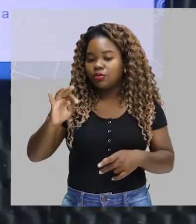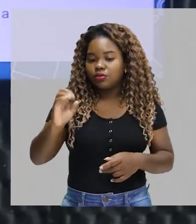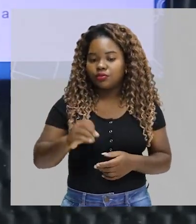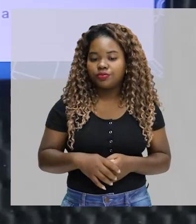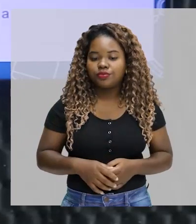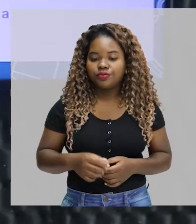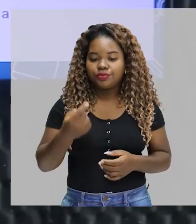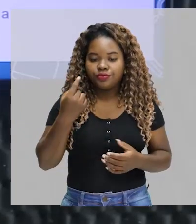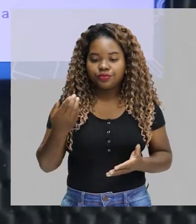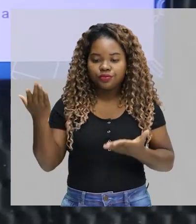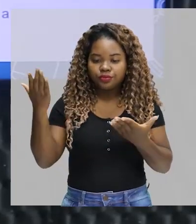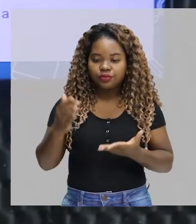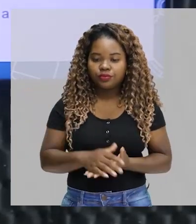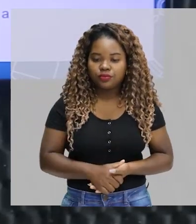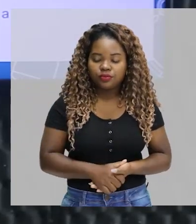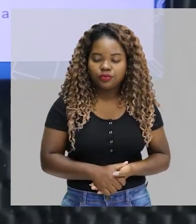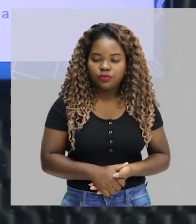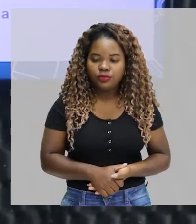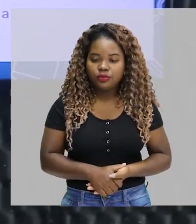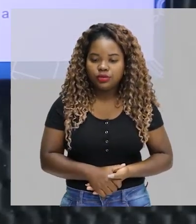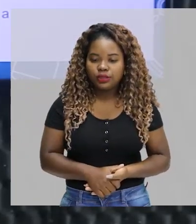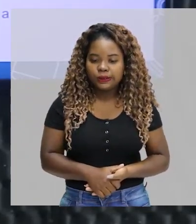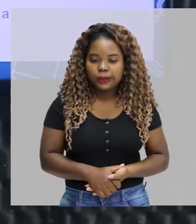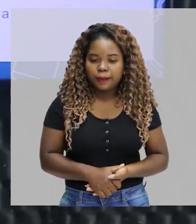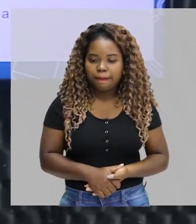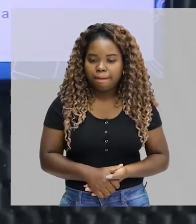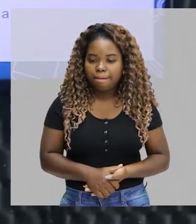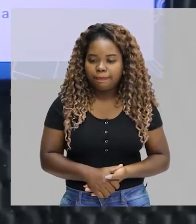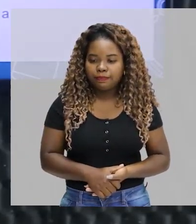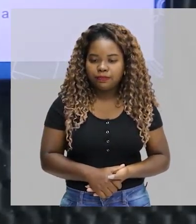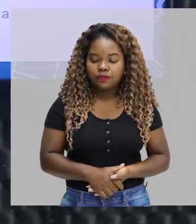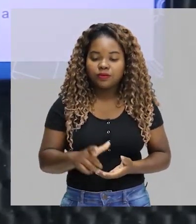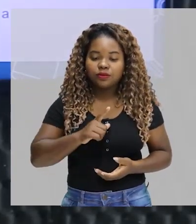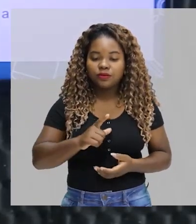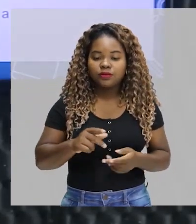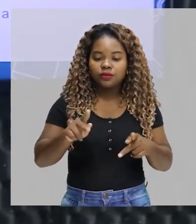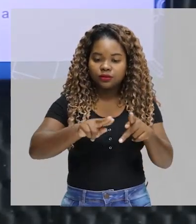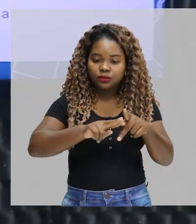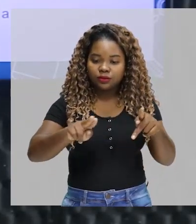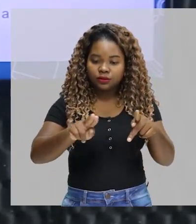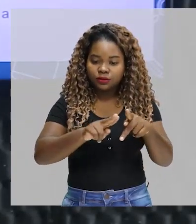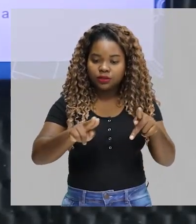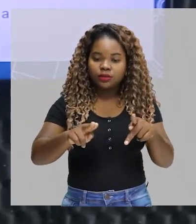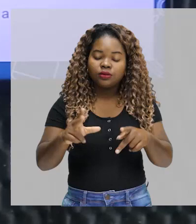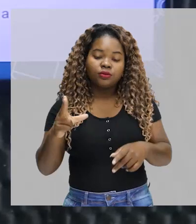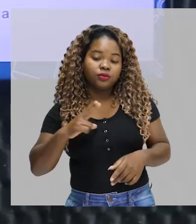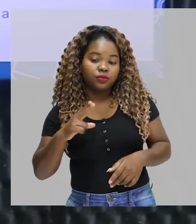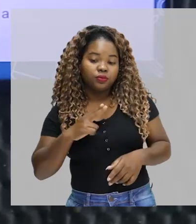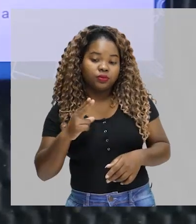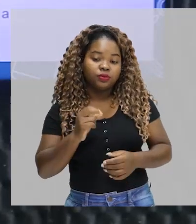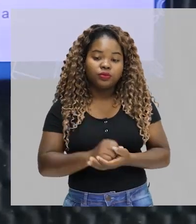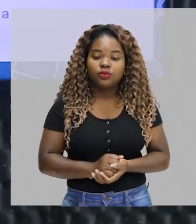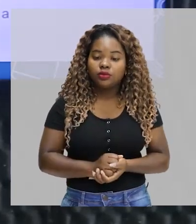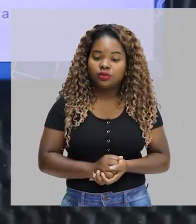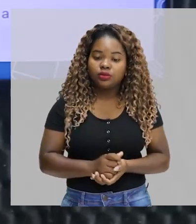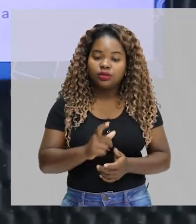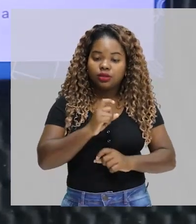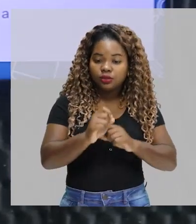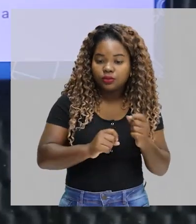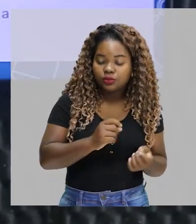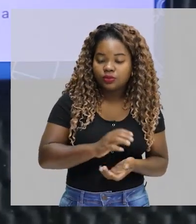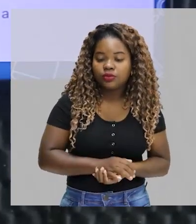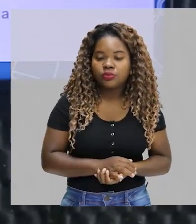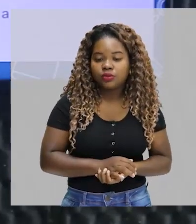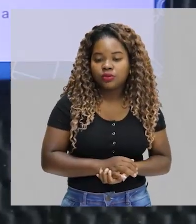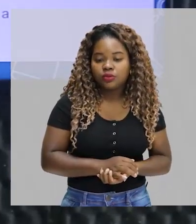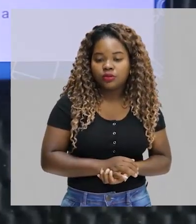Tá? Personal pronouns, os pronomes pessoais, são palavras usadas para identificar pessoas